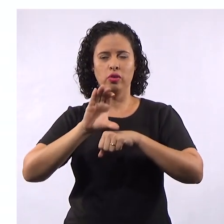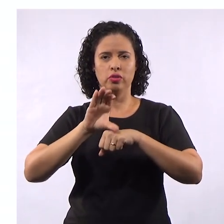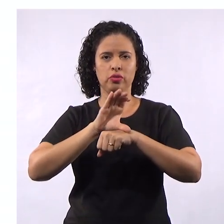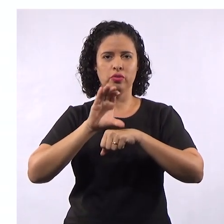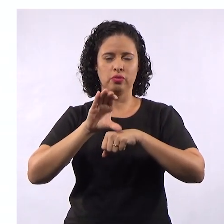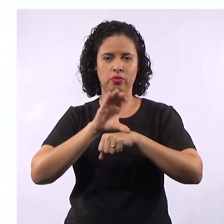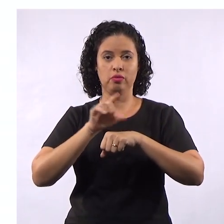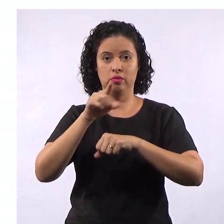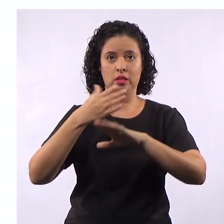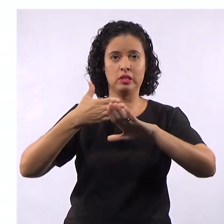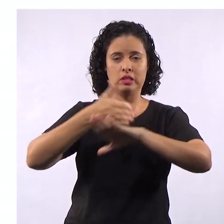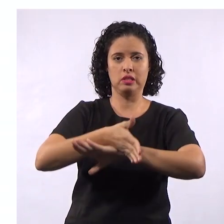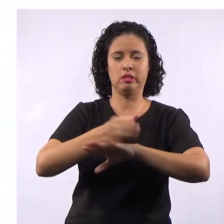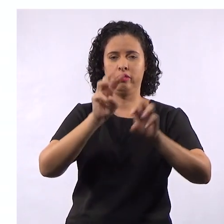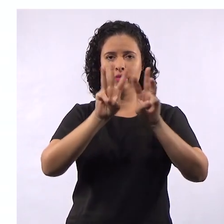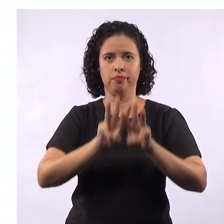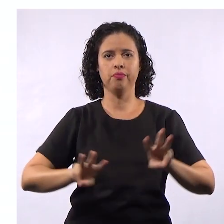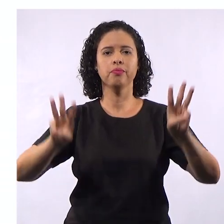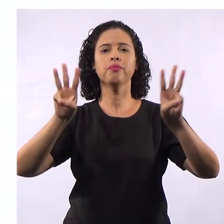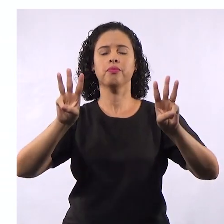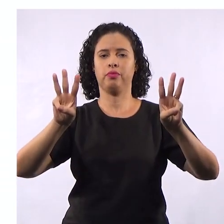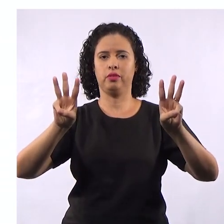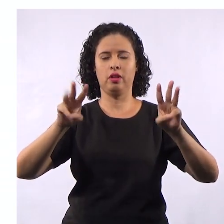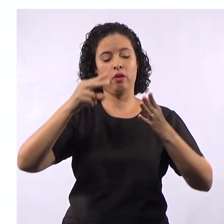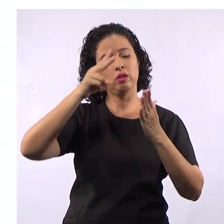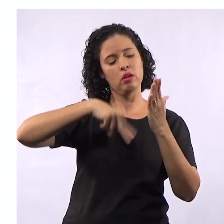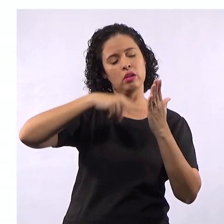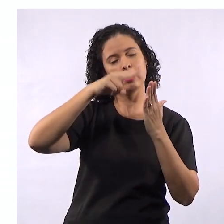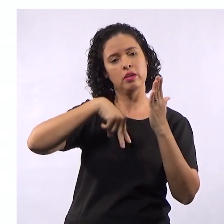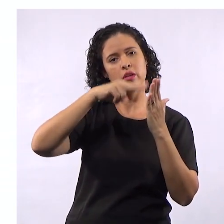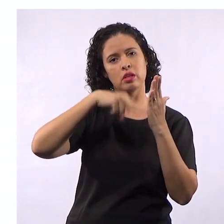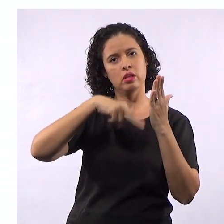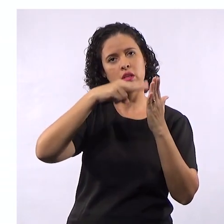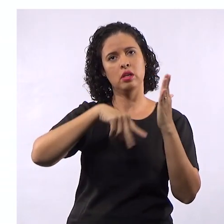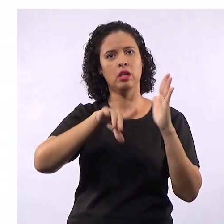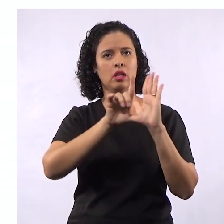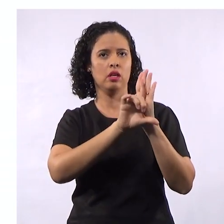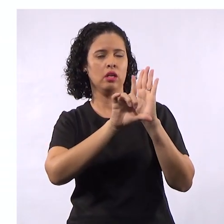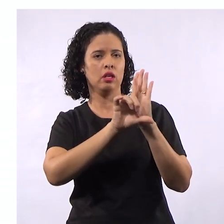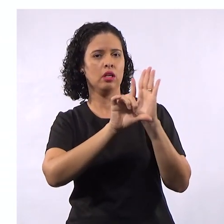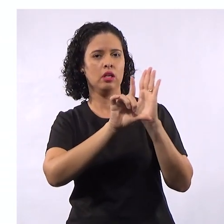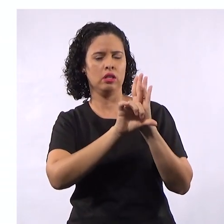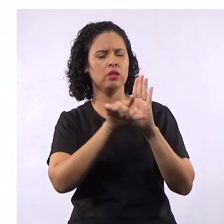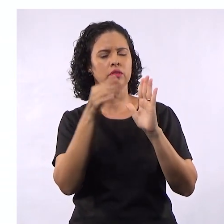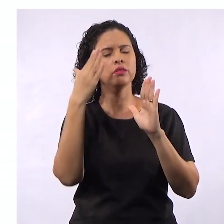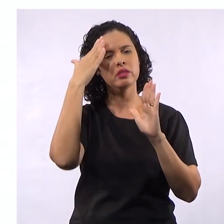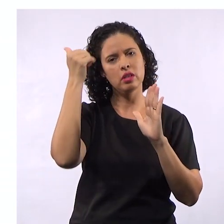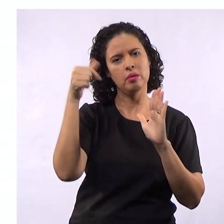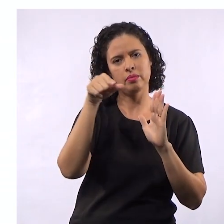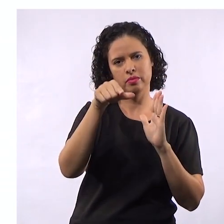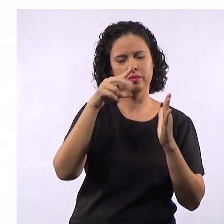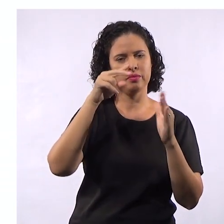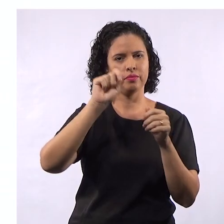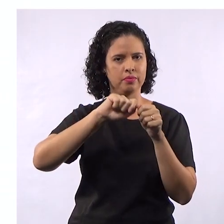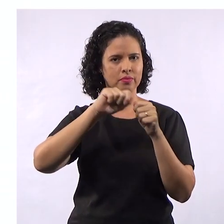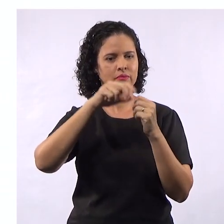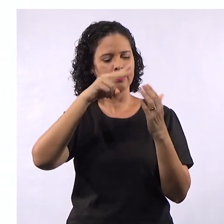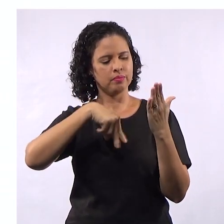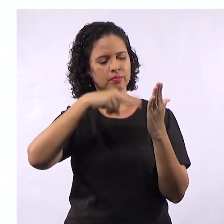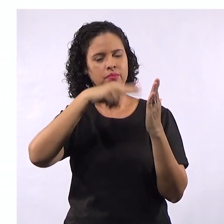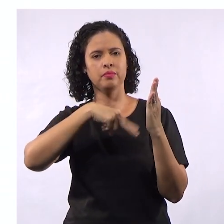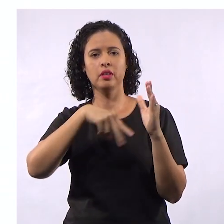sucessões, tá certo? Então, nesse momento aqui da nossa aula, a gente vai trabalhar aqui nessa parte geral, tá certo? Vamos dar